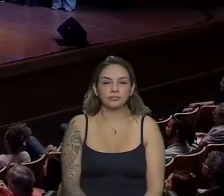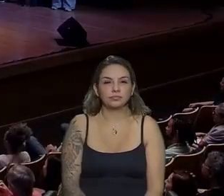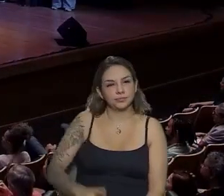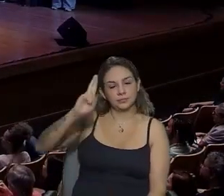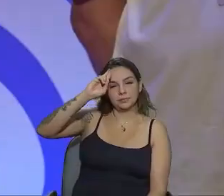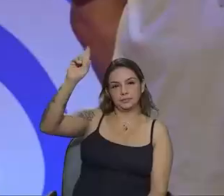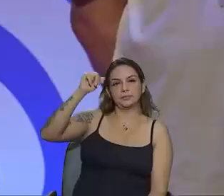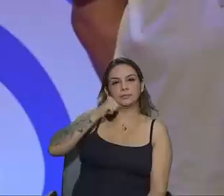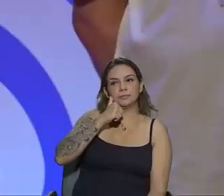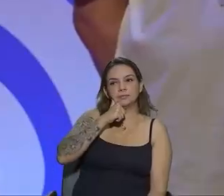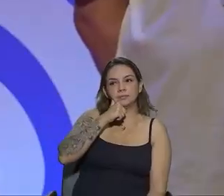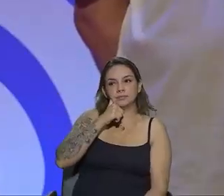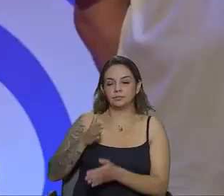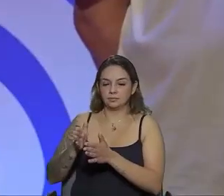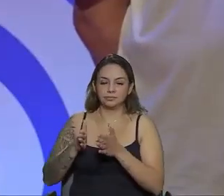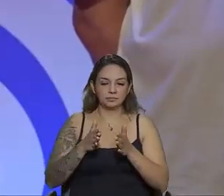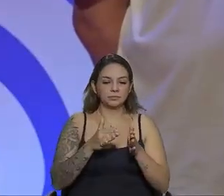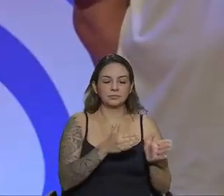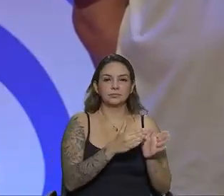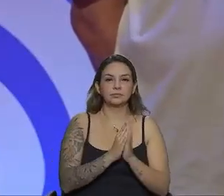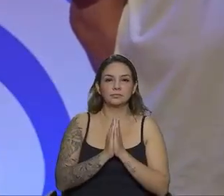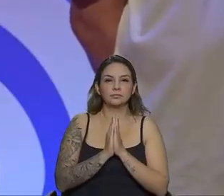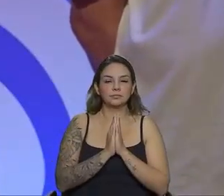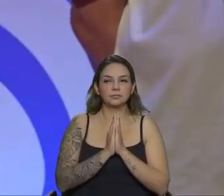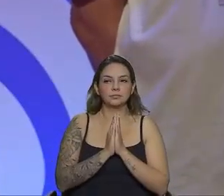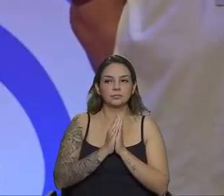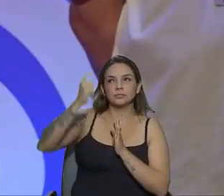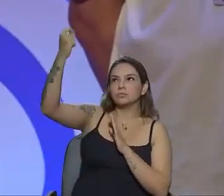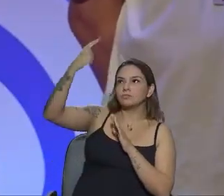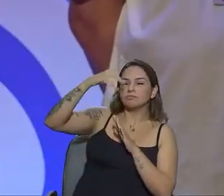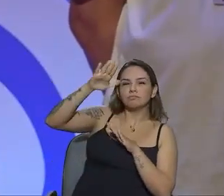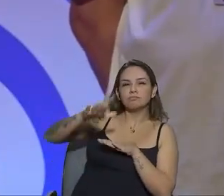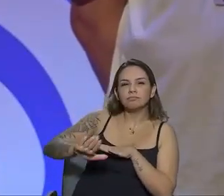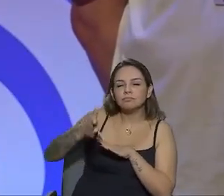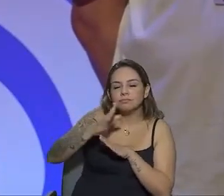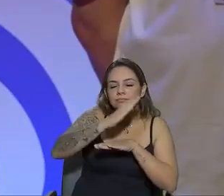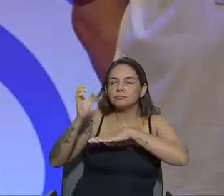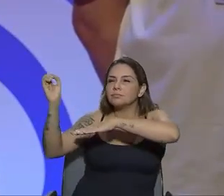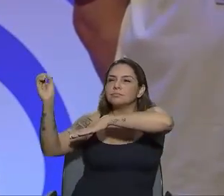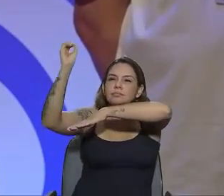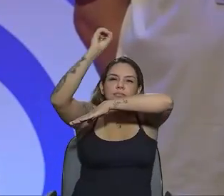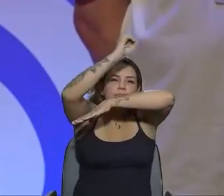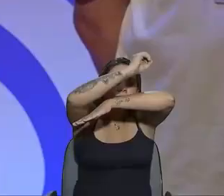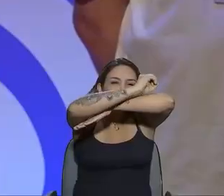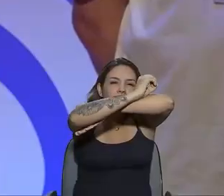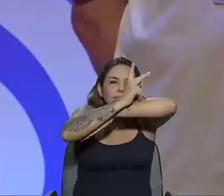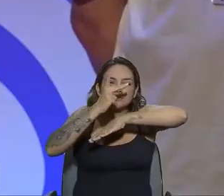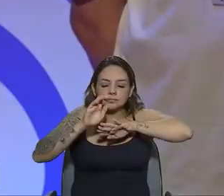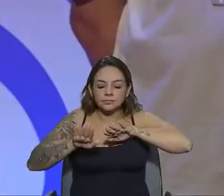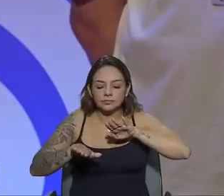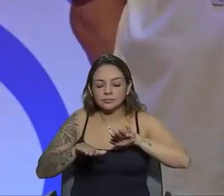A Senhora e a Encruzilhada. Toma o lugar de Josane uma senhora. Ela é branca, possui os cabelos ondulados e brancos,